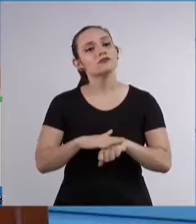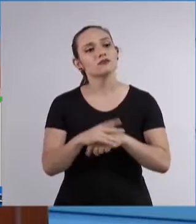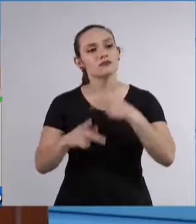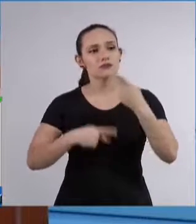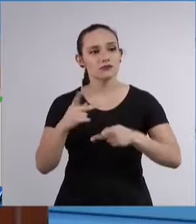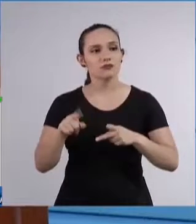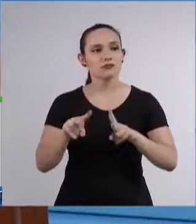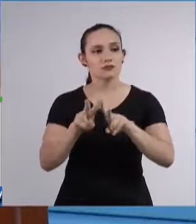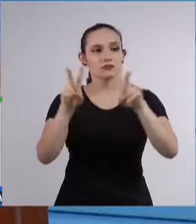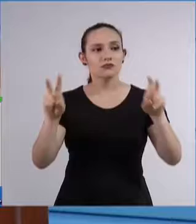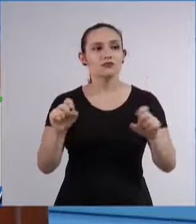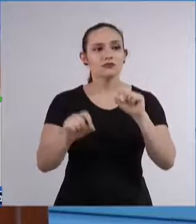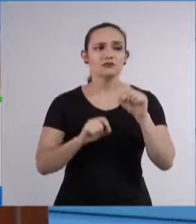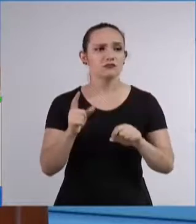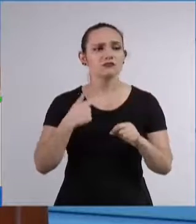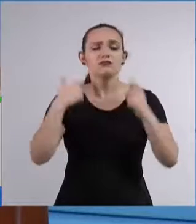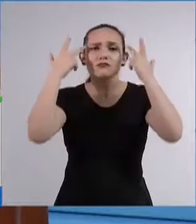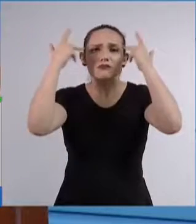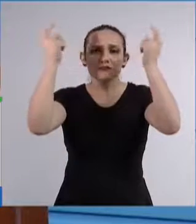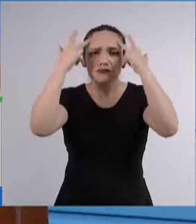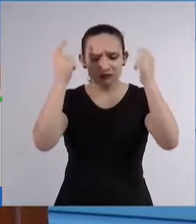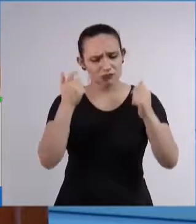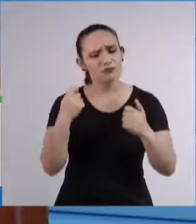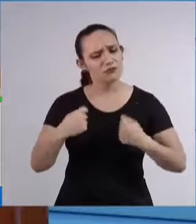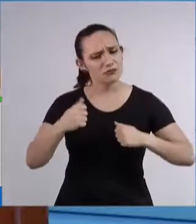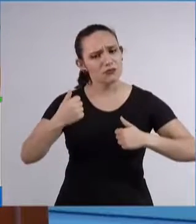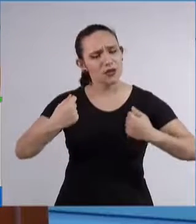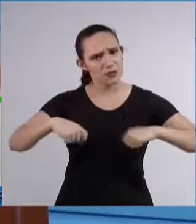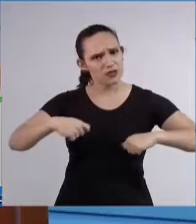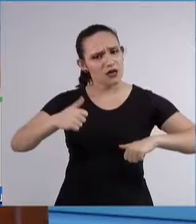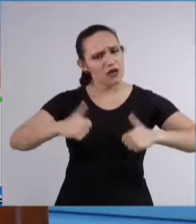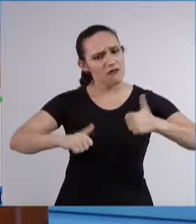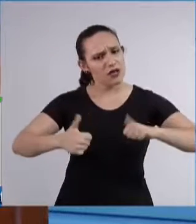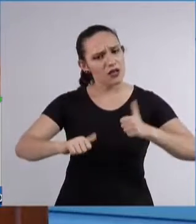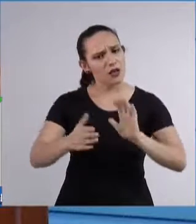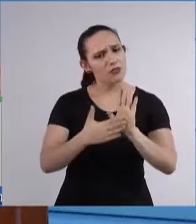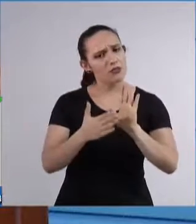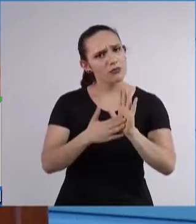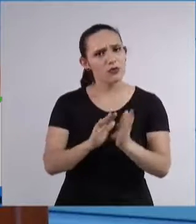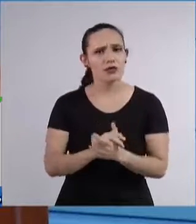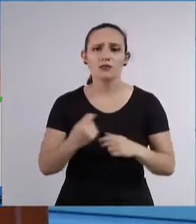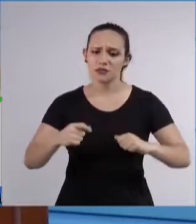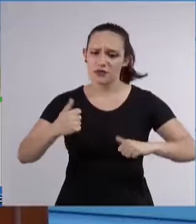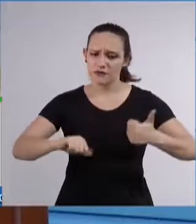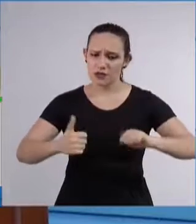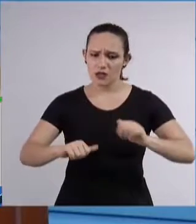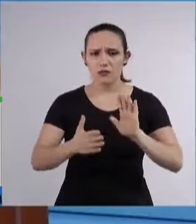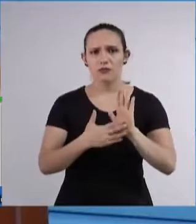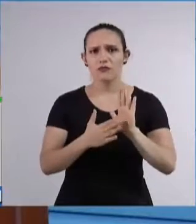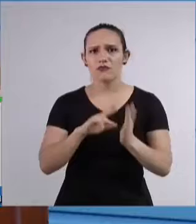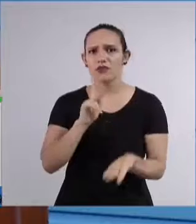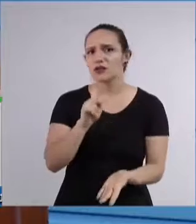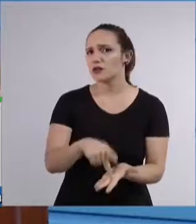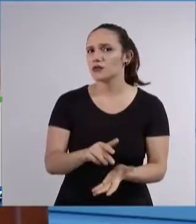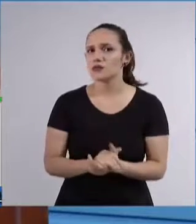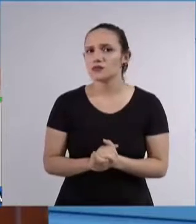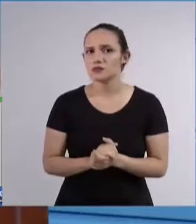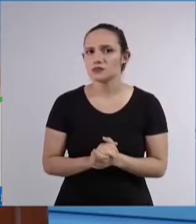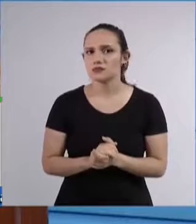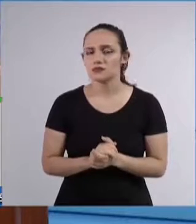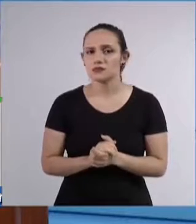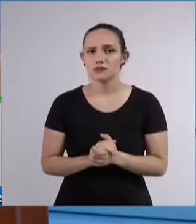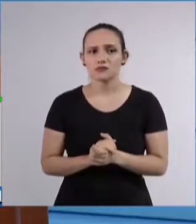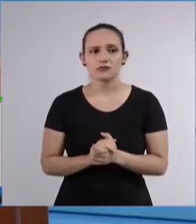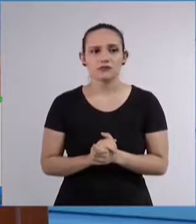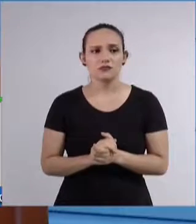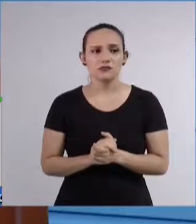aqui, é com a maior tranquilidade. Tem que analisar as propostas. Tem que analisar as propostas. A proposta está sendo debatida